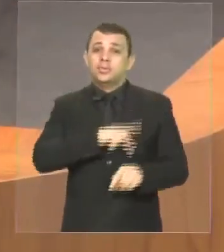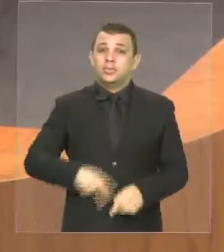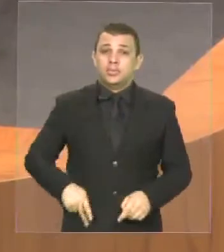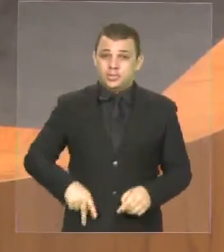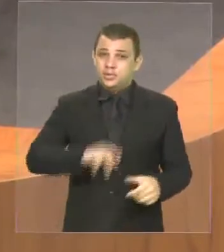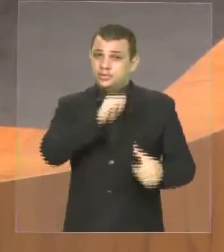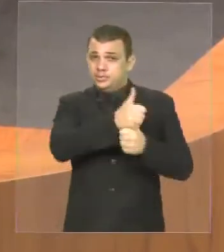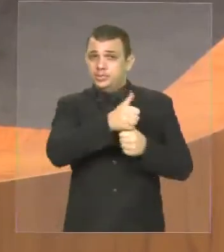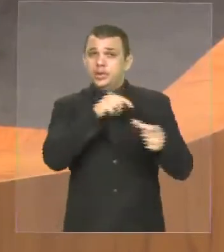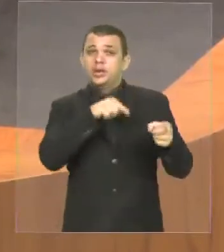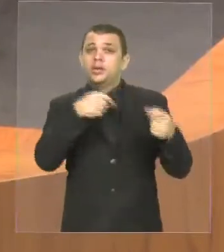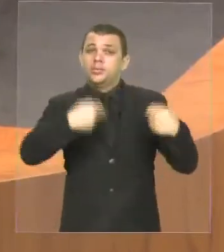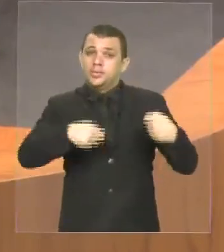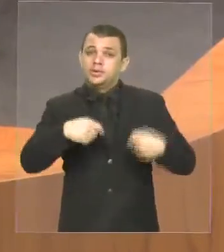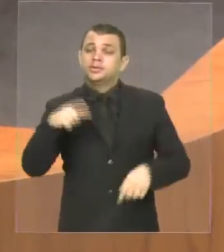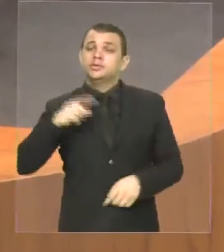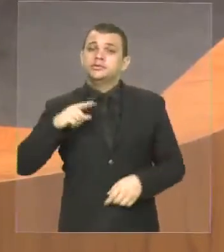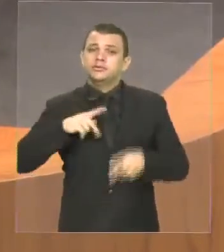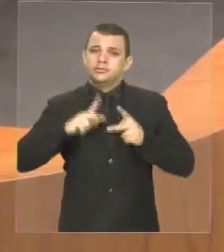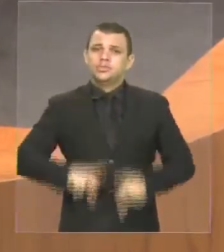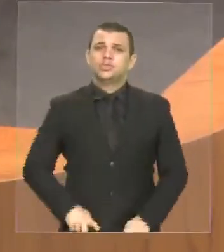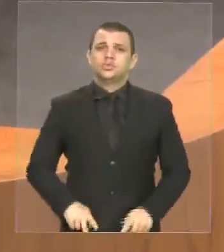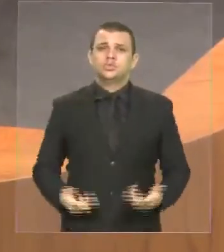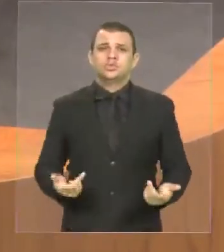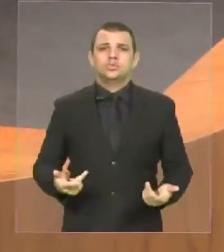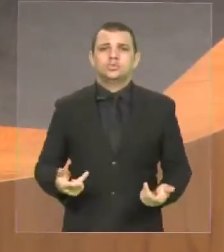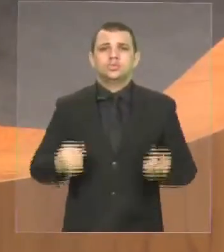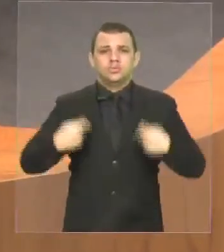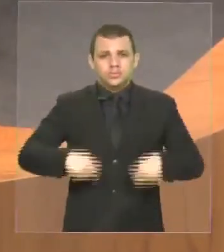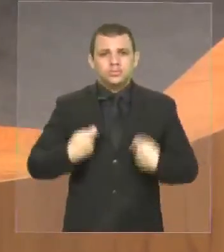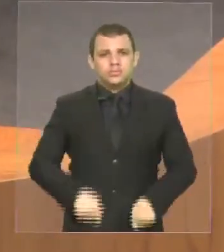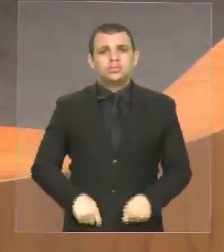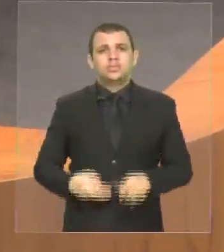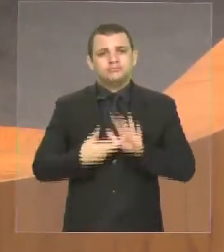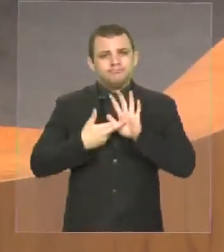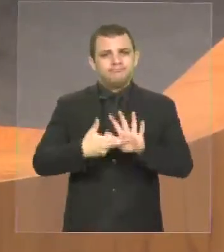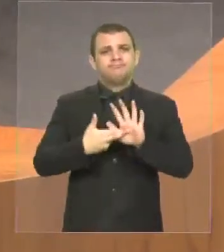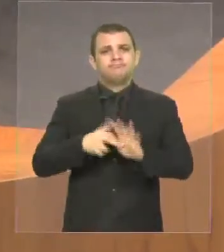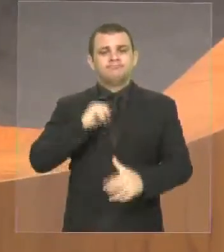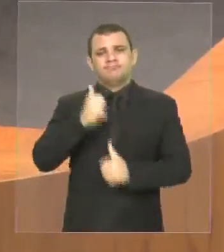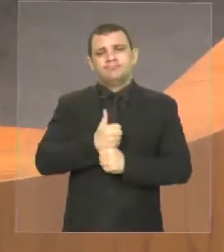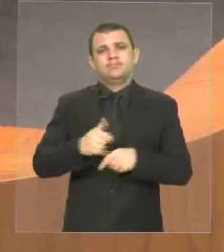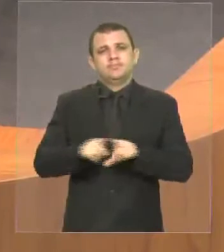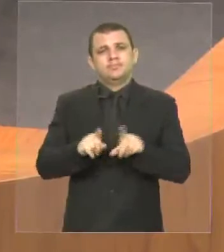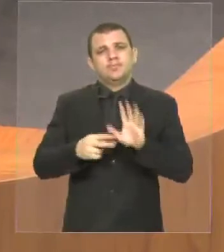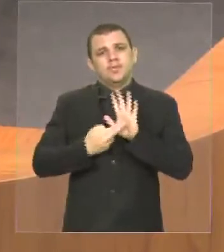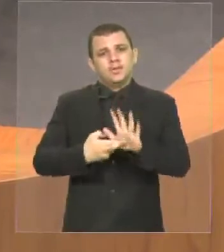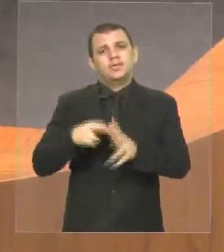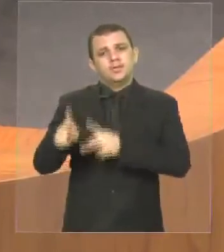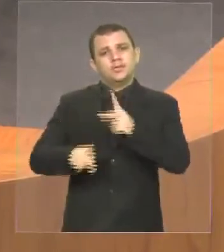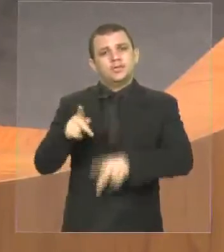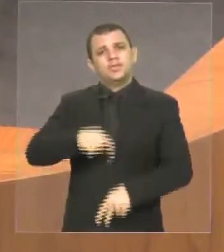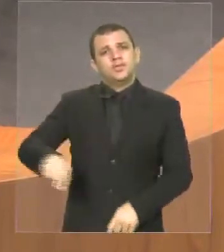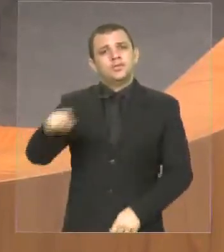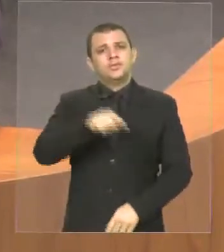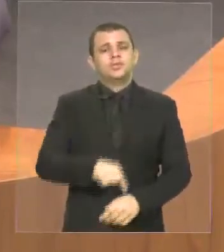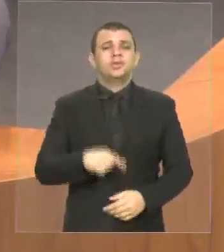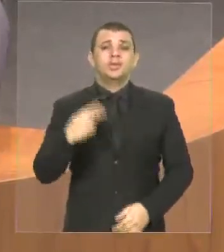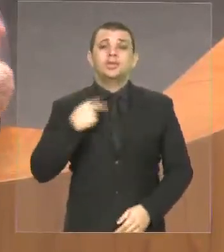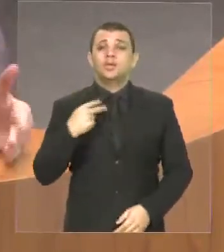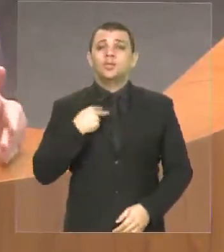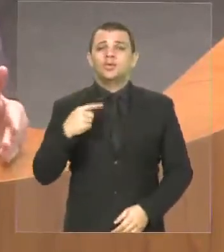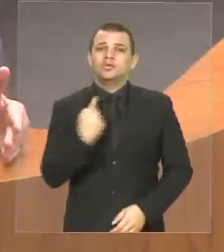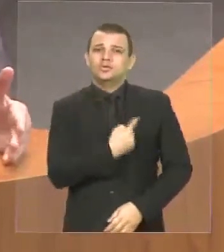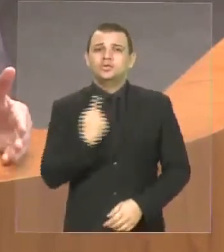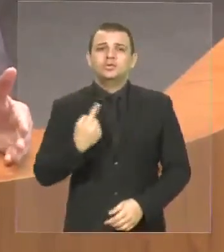postura, têm que representar bem o seu cargo e a população. Nós não podemos ficar de maneira fragilizada, que hoje você